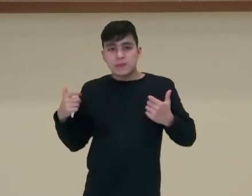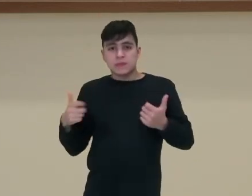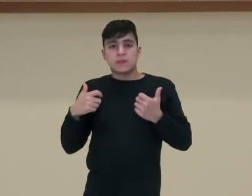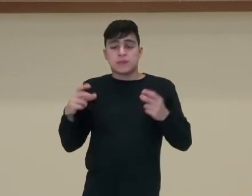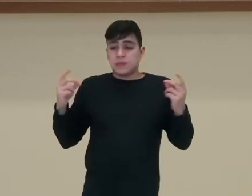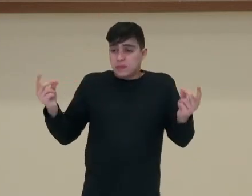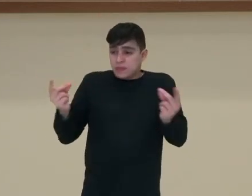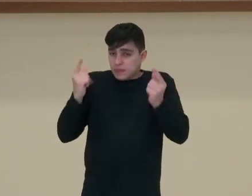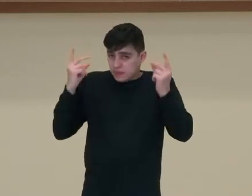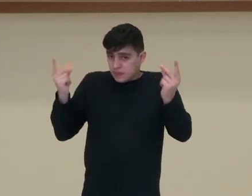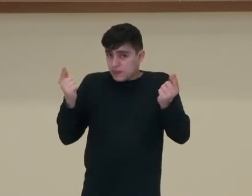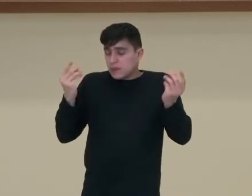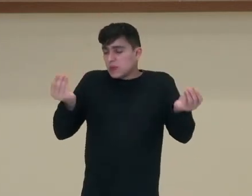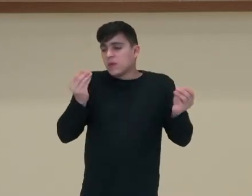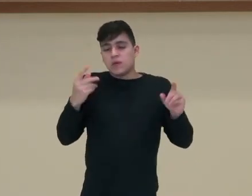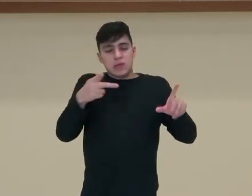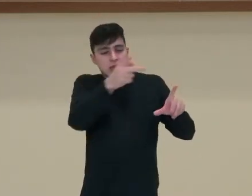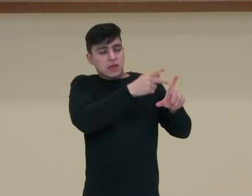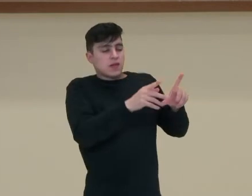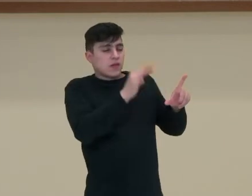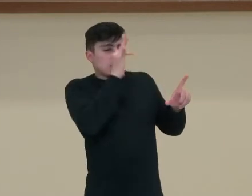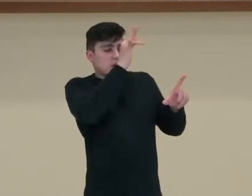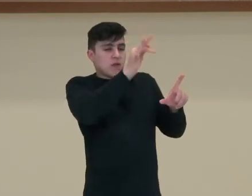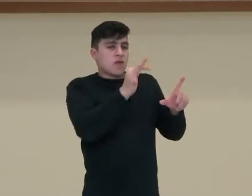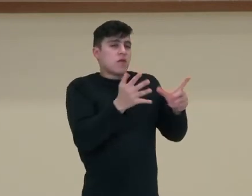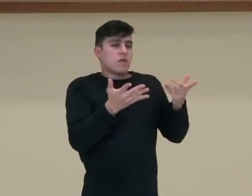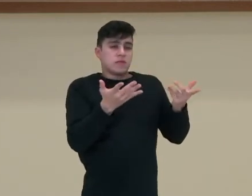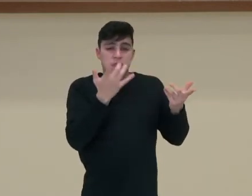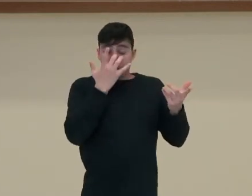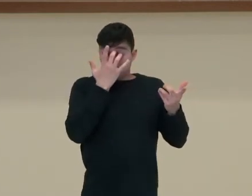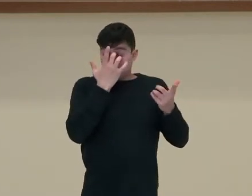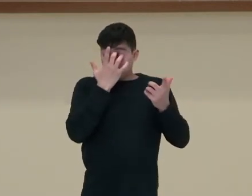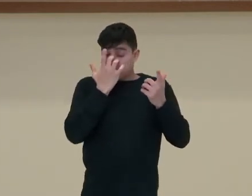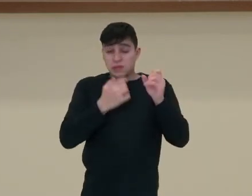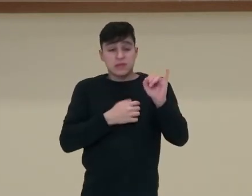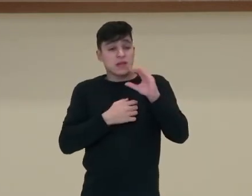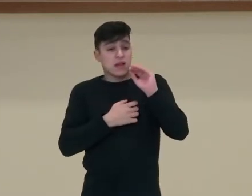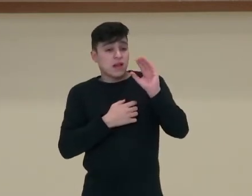estralar o dedo, vou desenhar uma flor, né? Fiz estralar a língua?